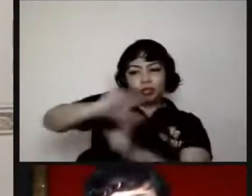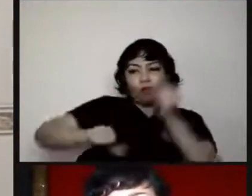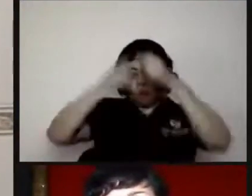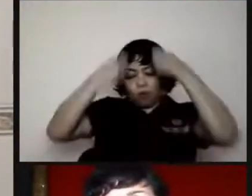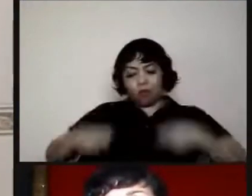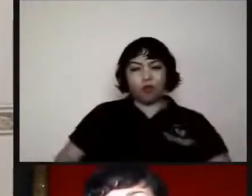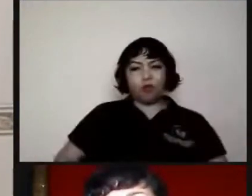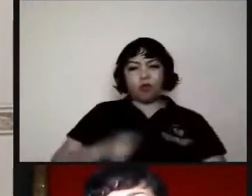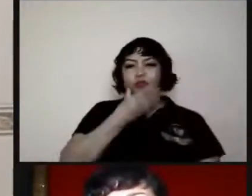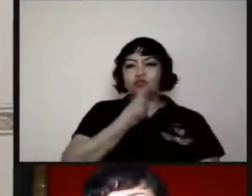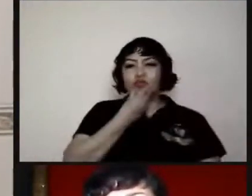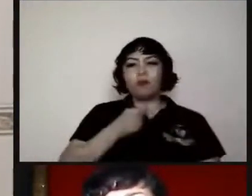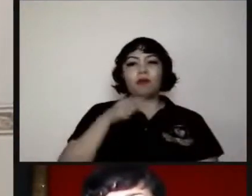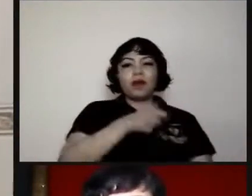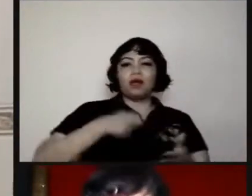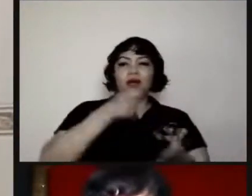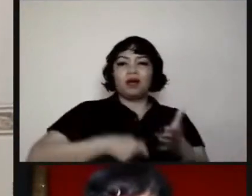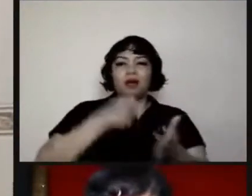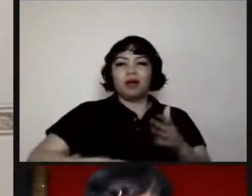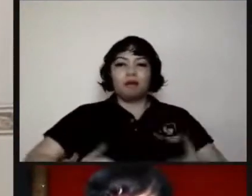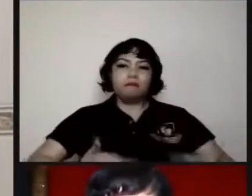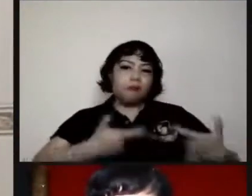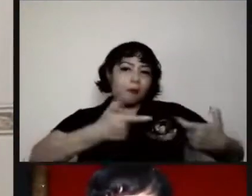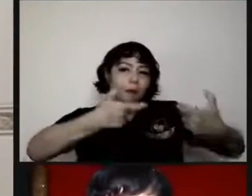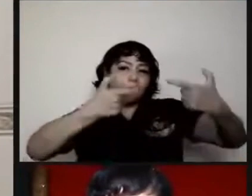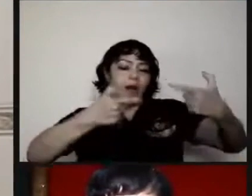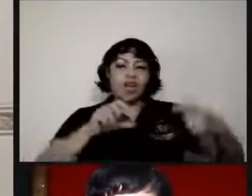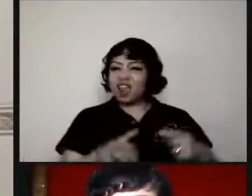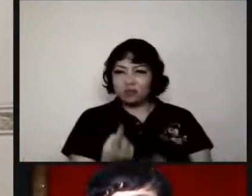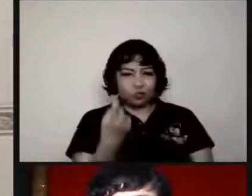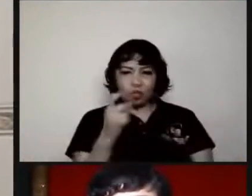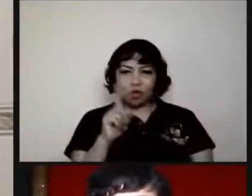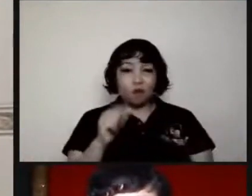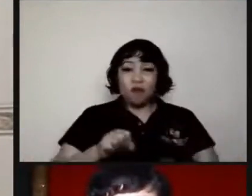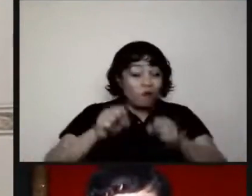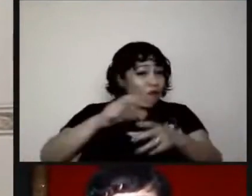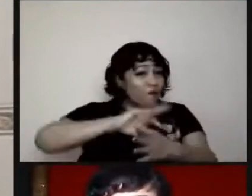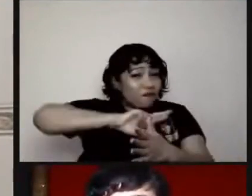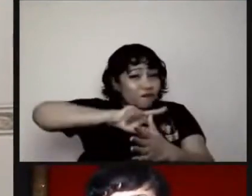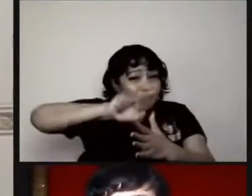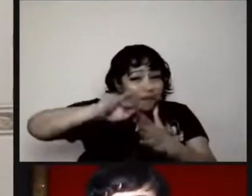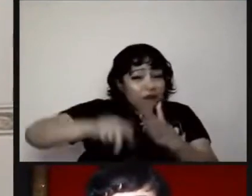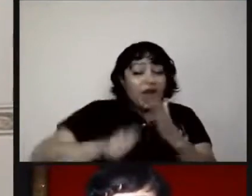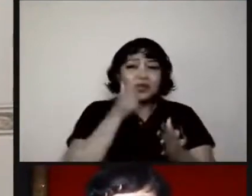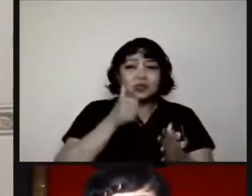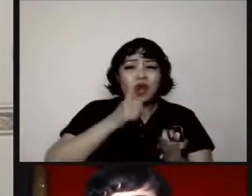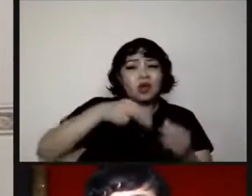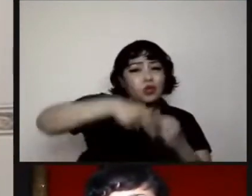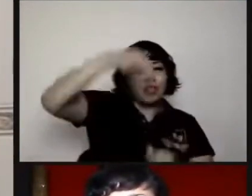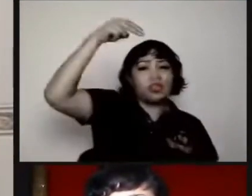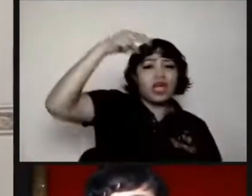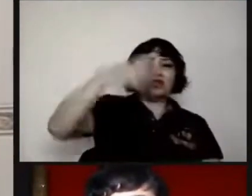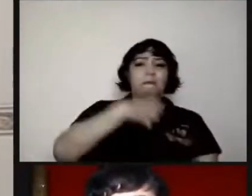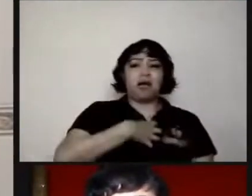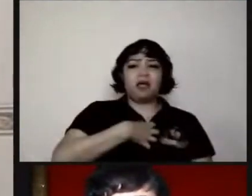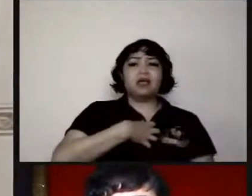independência. E ela não foi a única, né? Houve várias mulheres no Nordeste, na Bahia, em Salvador, né,